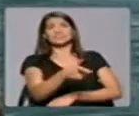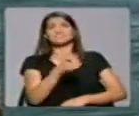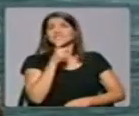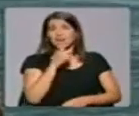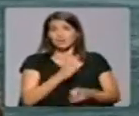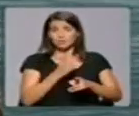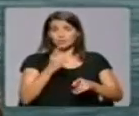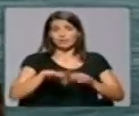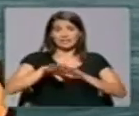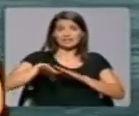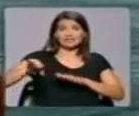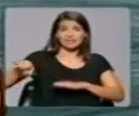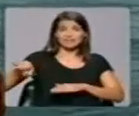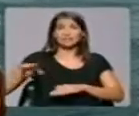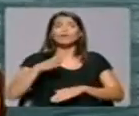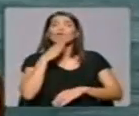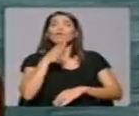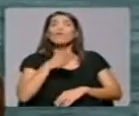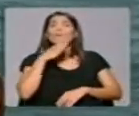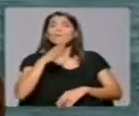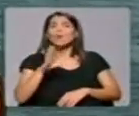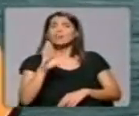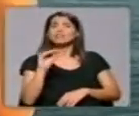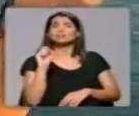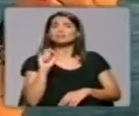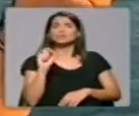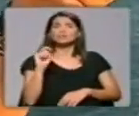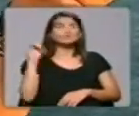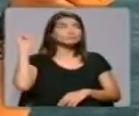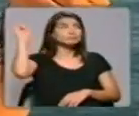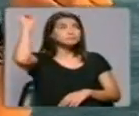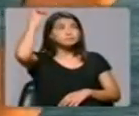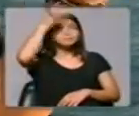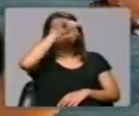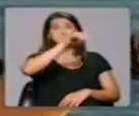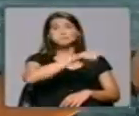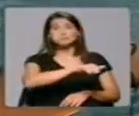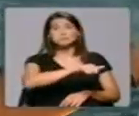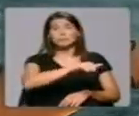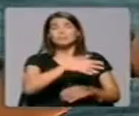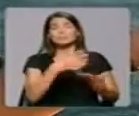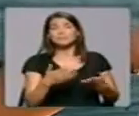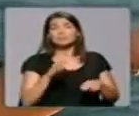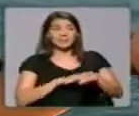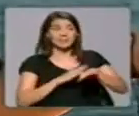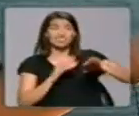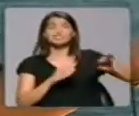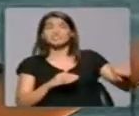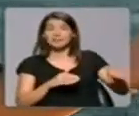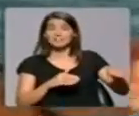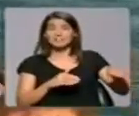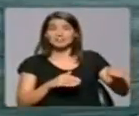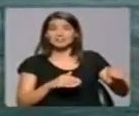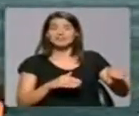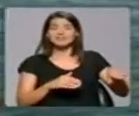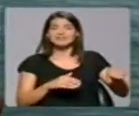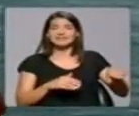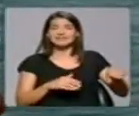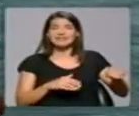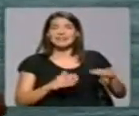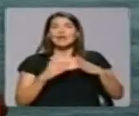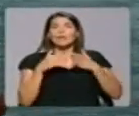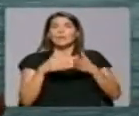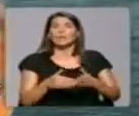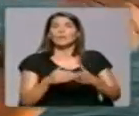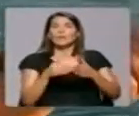lado direito tenho o comboio, de 10 em 10 minutos passa um avião que pousa ali no aeroporto de Faro e à esquerda atracam aqui estes